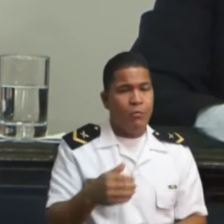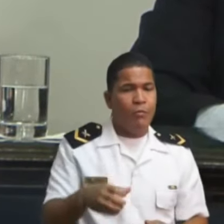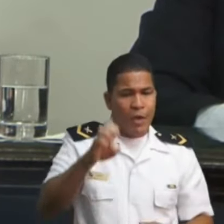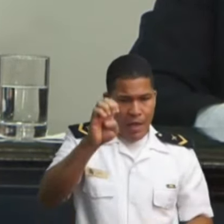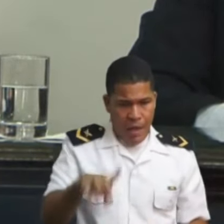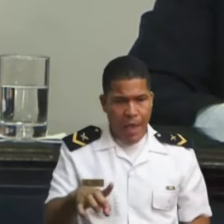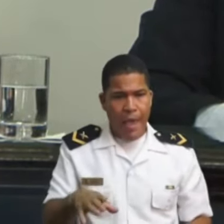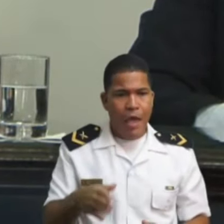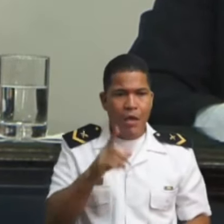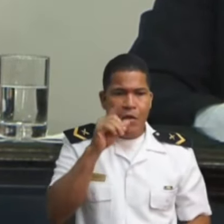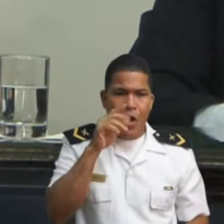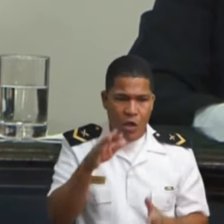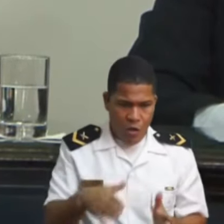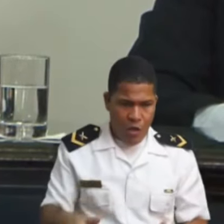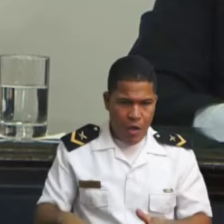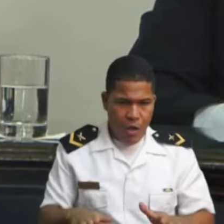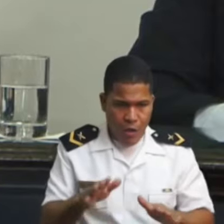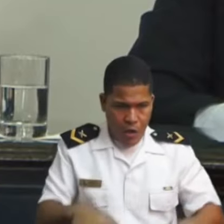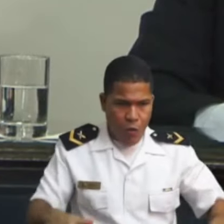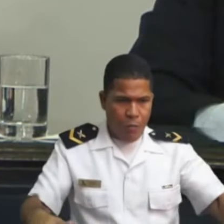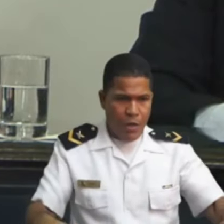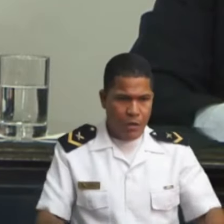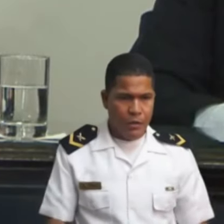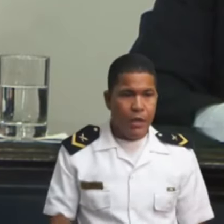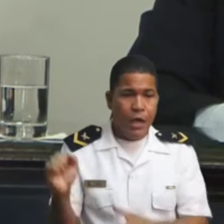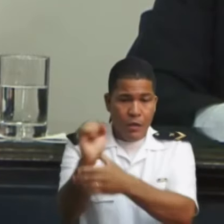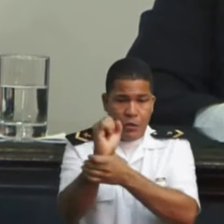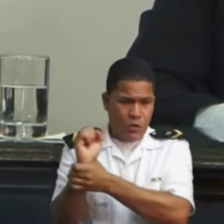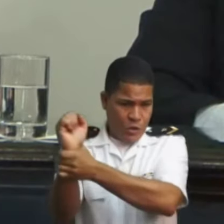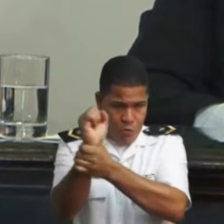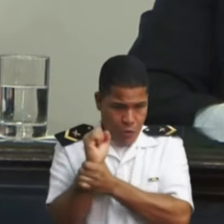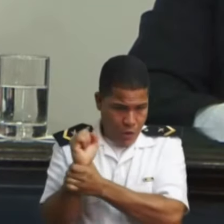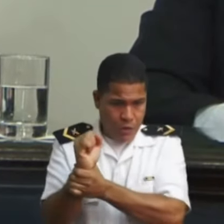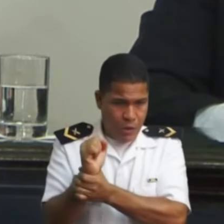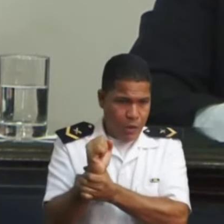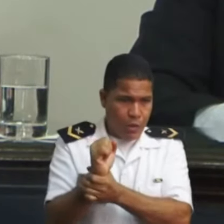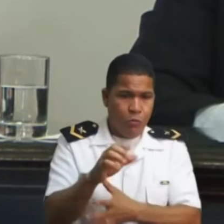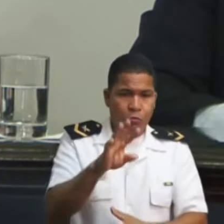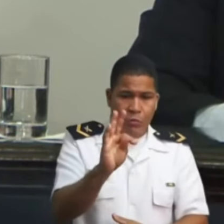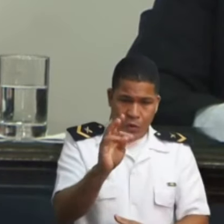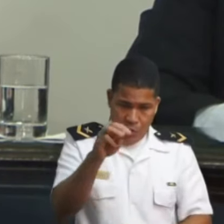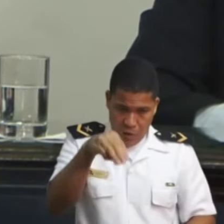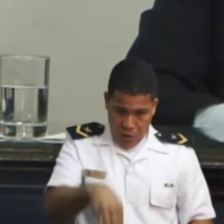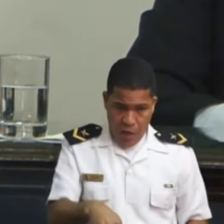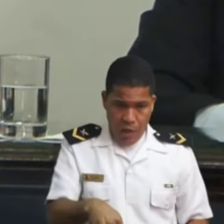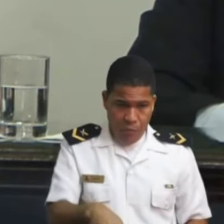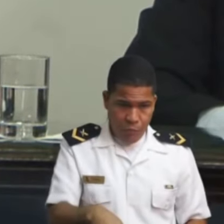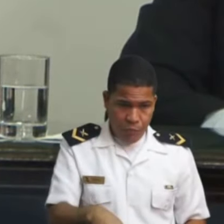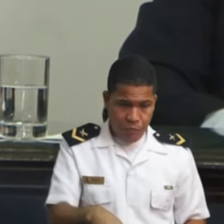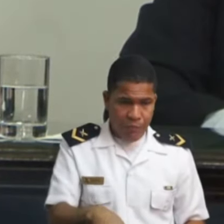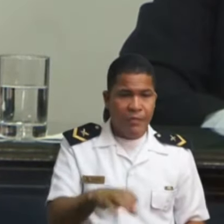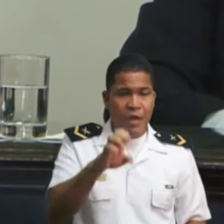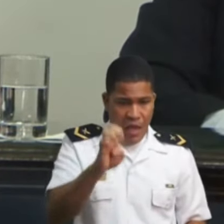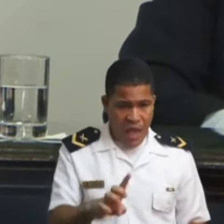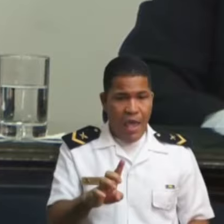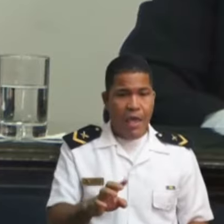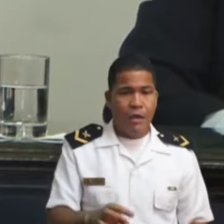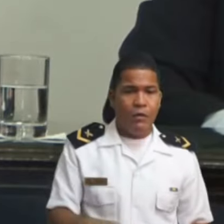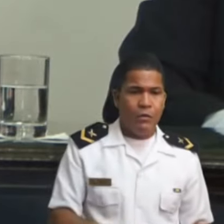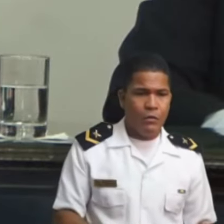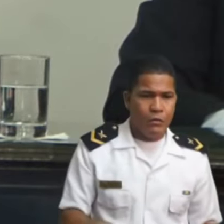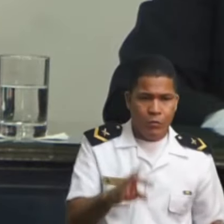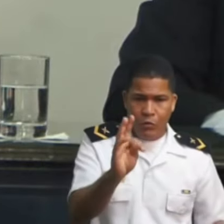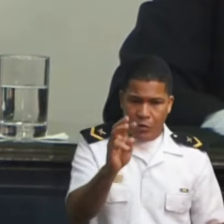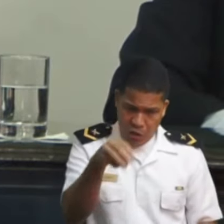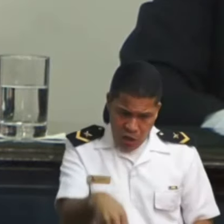mar está no Tribunal Marítimo. Não está em nenhum outro lugar, em nenhum outro órgão. O